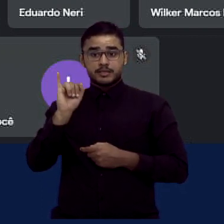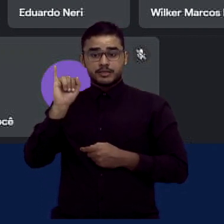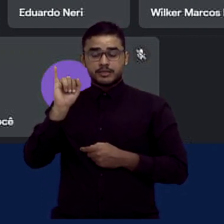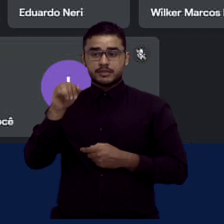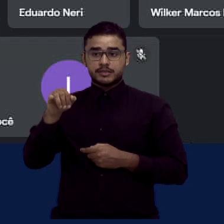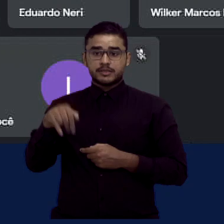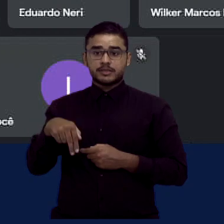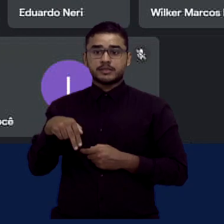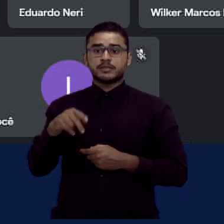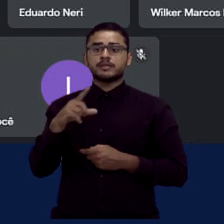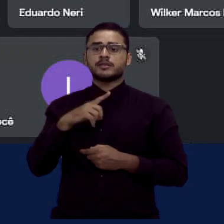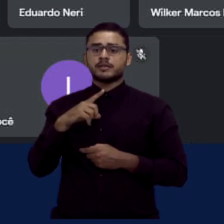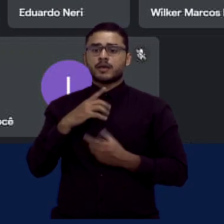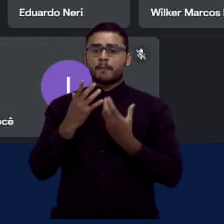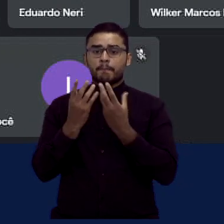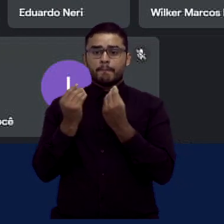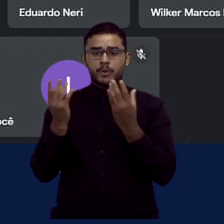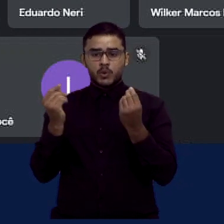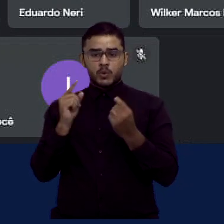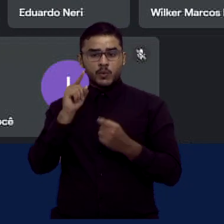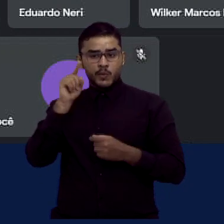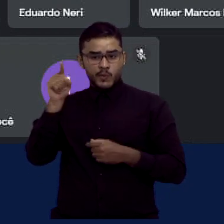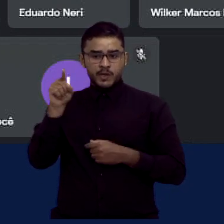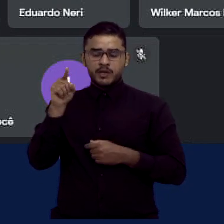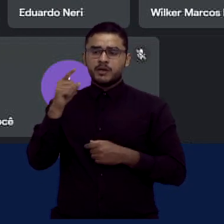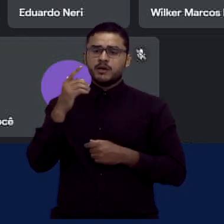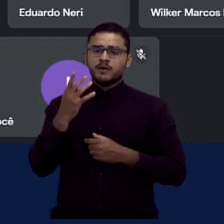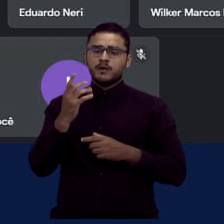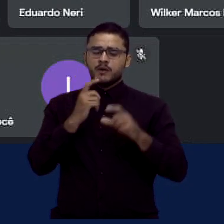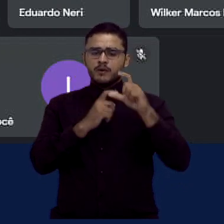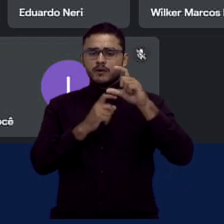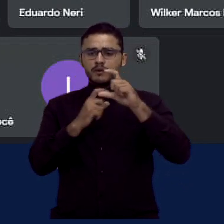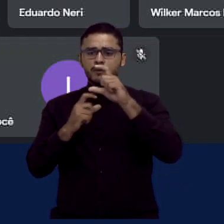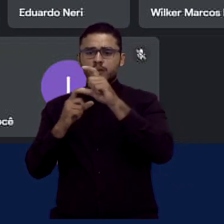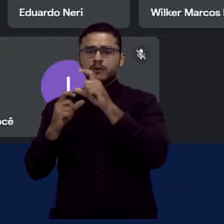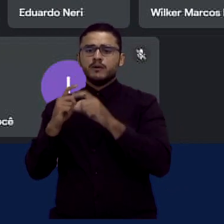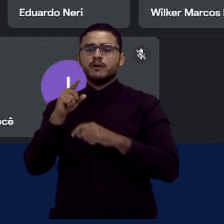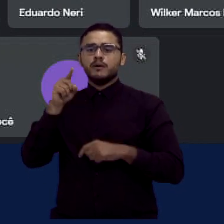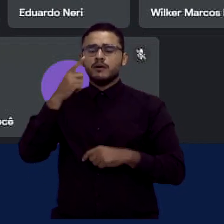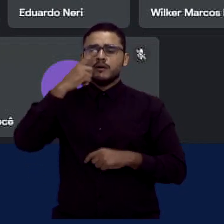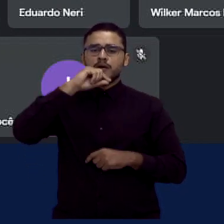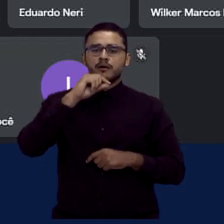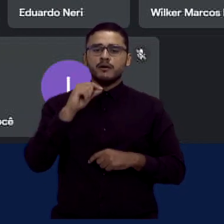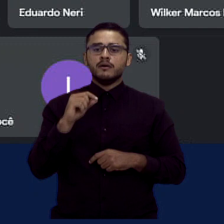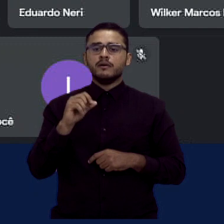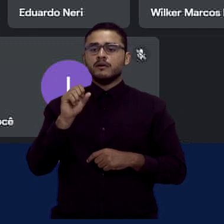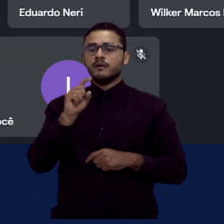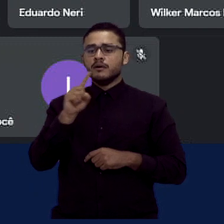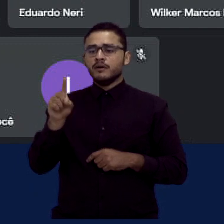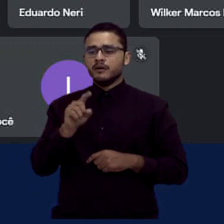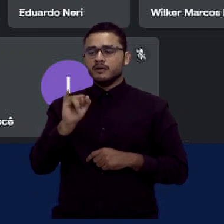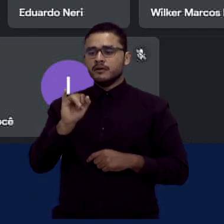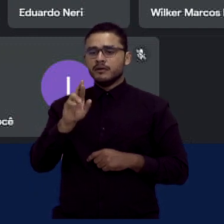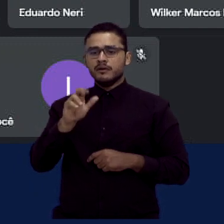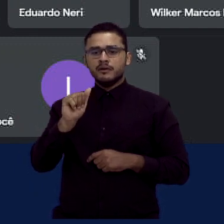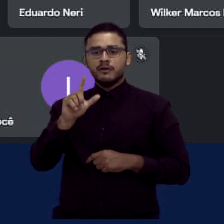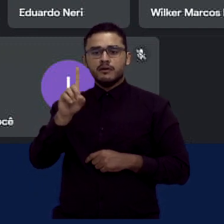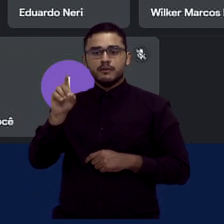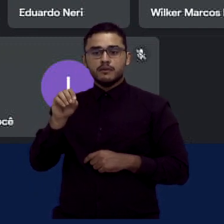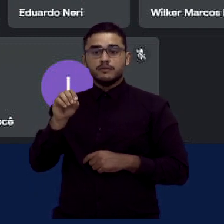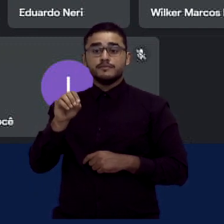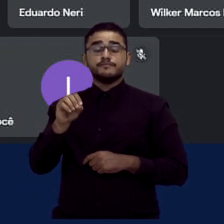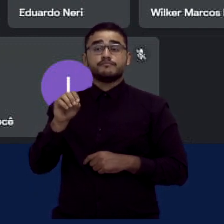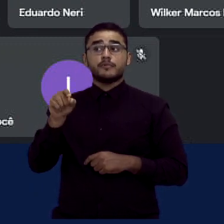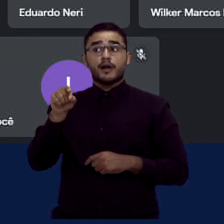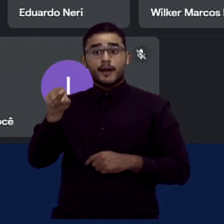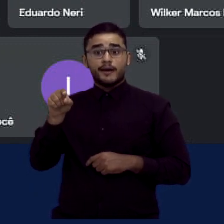de chargista lá, muitos chargistas, entre eles o próprio editor do Pasquim, que era o Ziraldo, e um dia a ditadura bateu